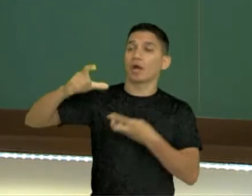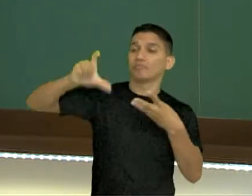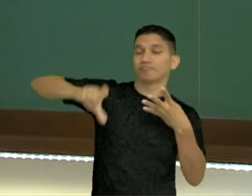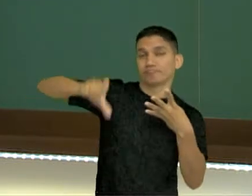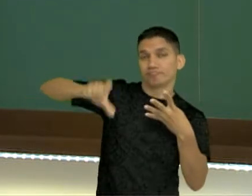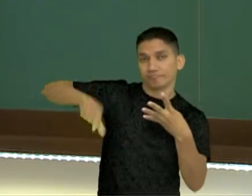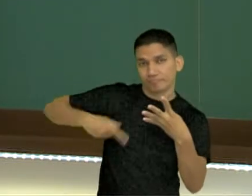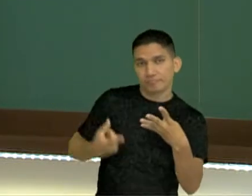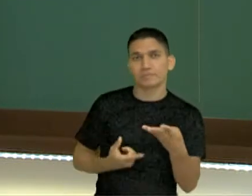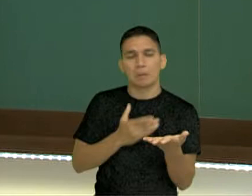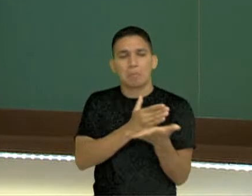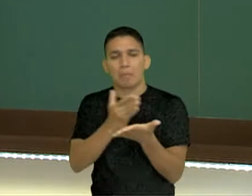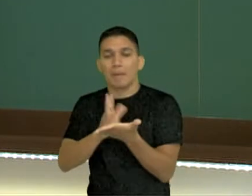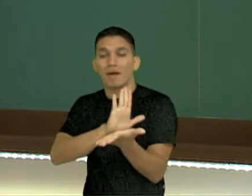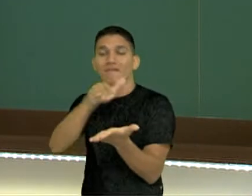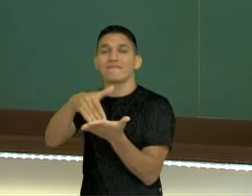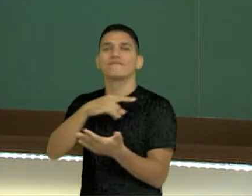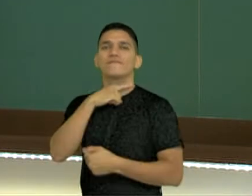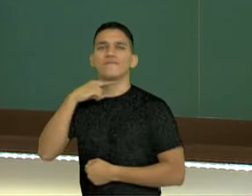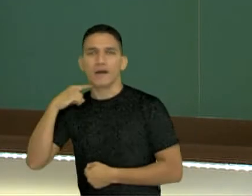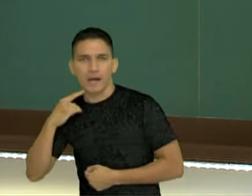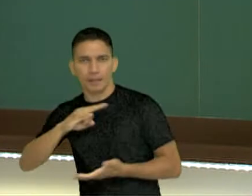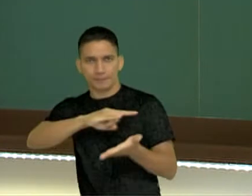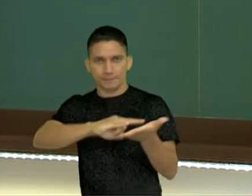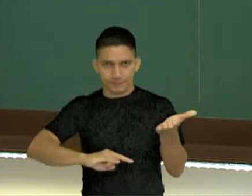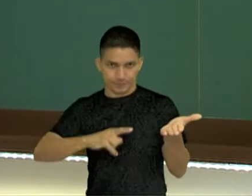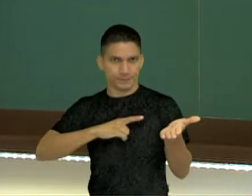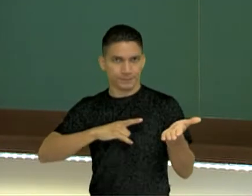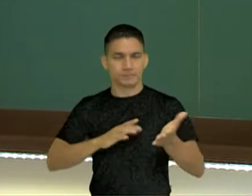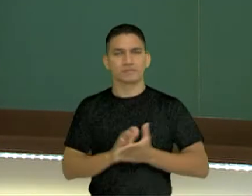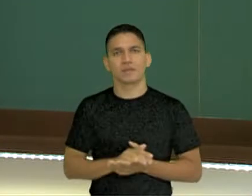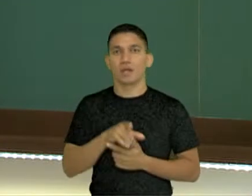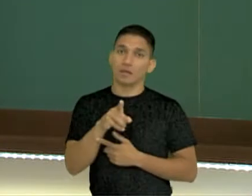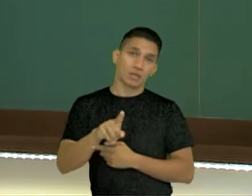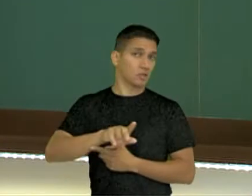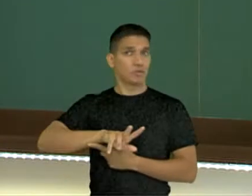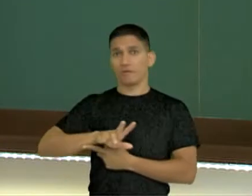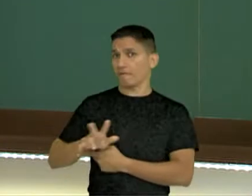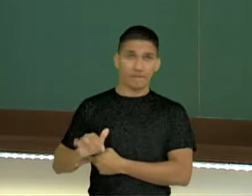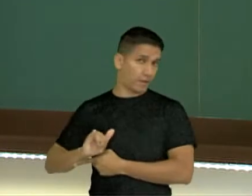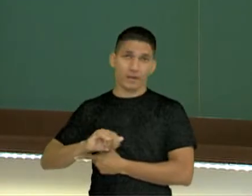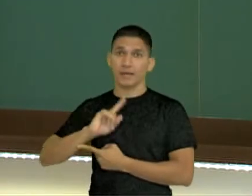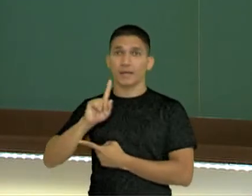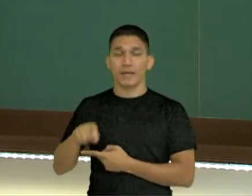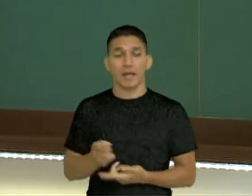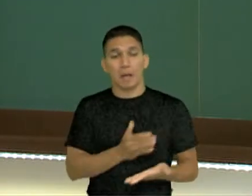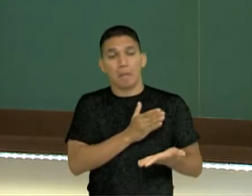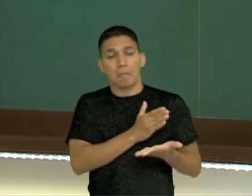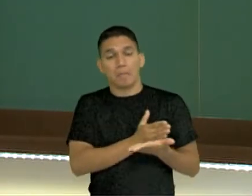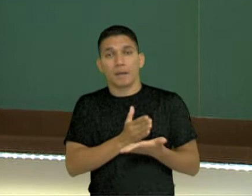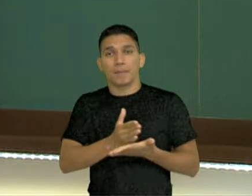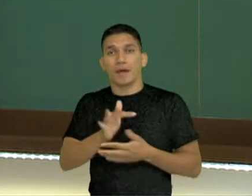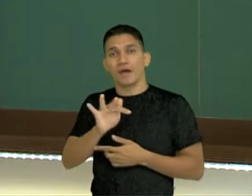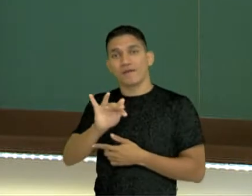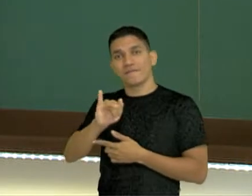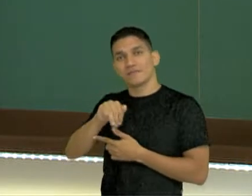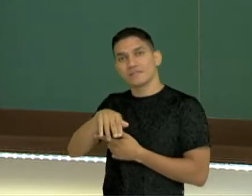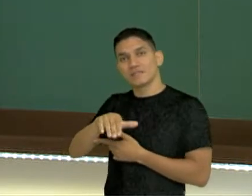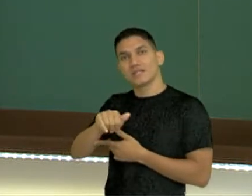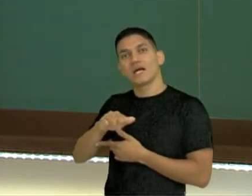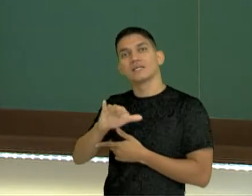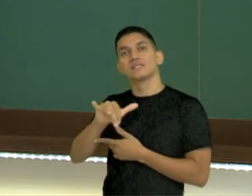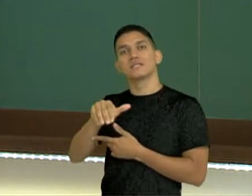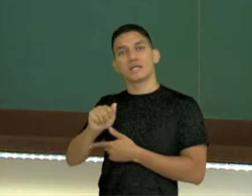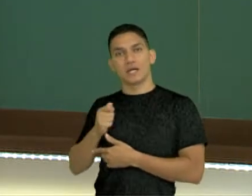até pode considerar isso também como compra à vista, porque você não vai financiar esta compra, né?